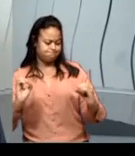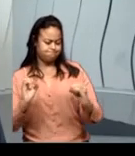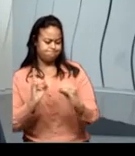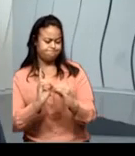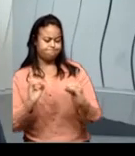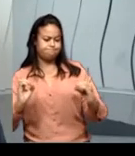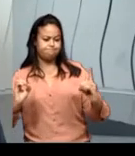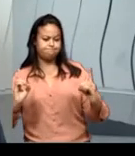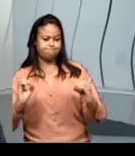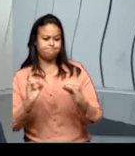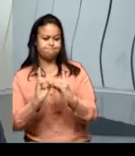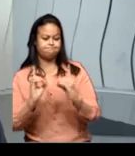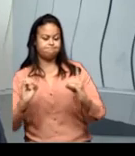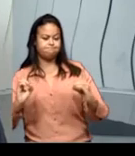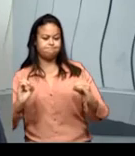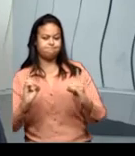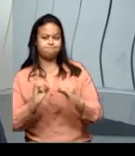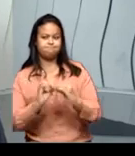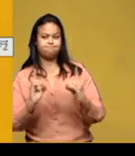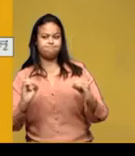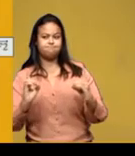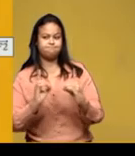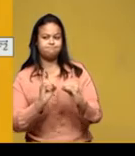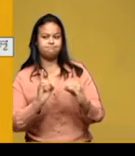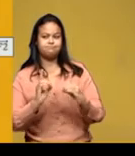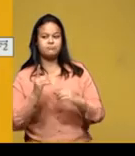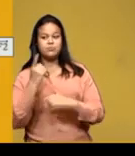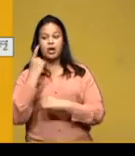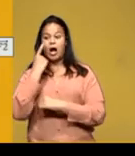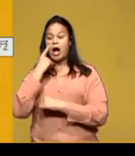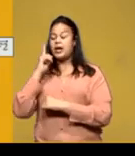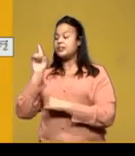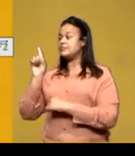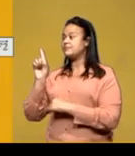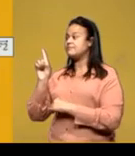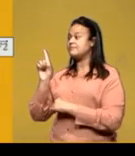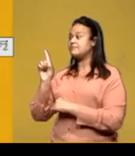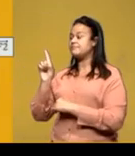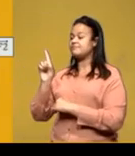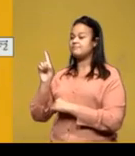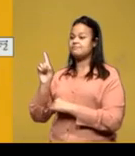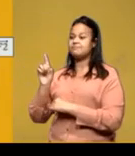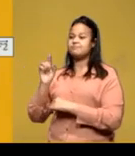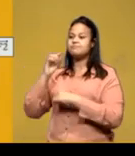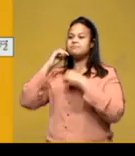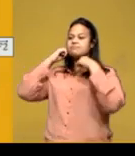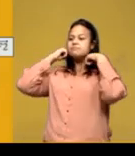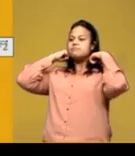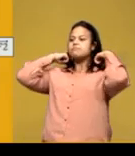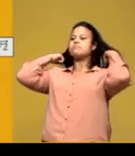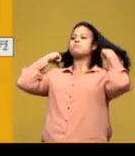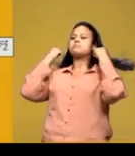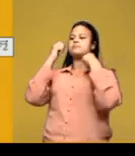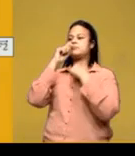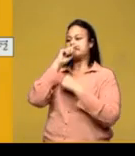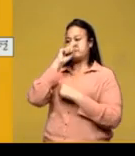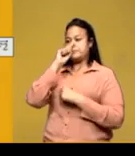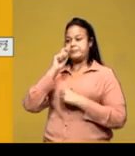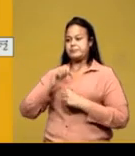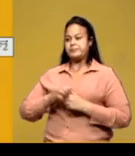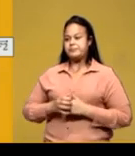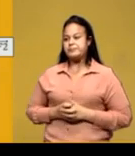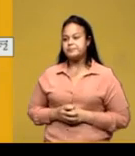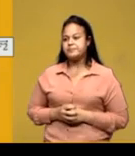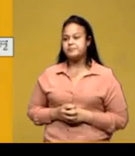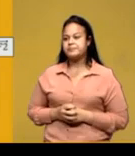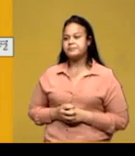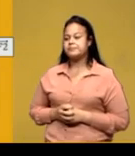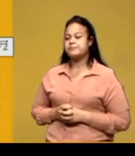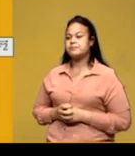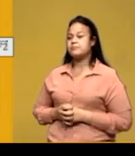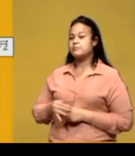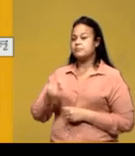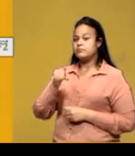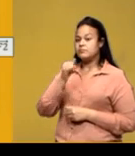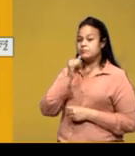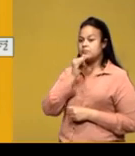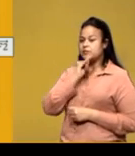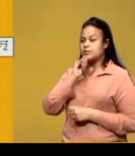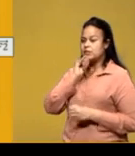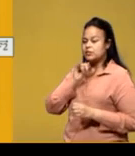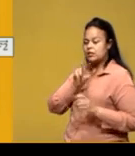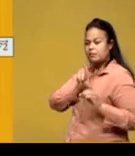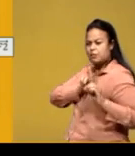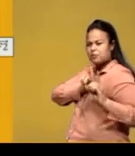o mesmo lado. Vamos prestar atenção aqui. Deixa eu só reduzir. Esse traço está